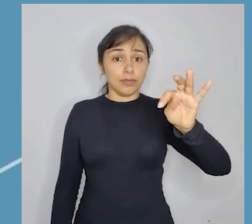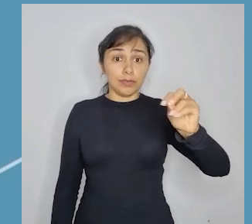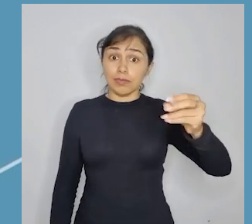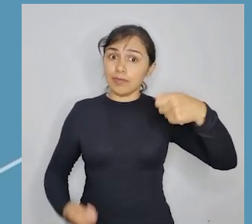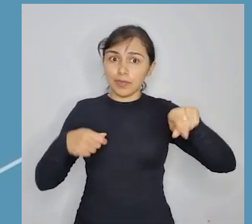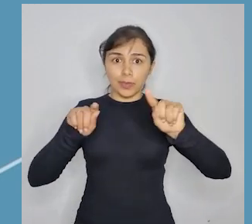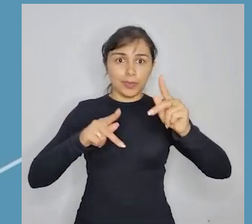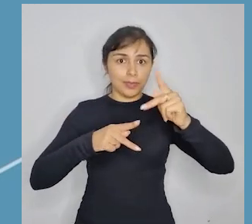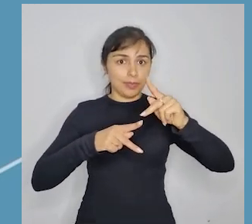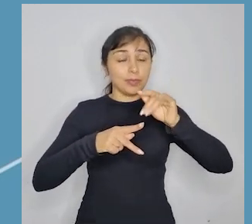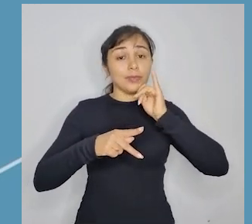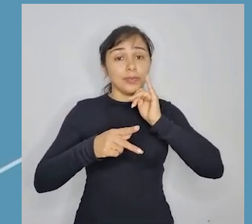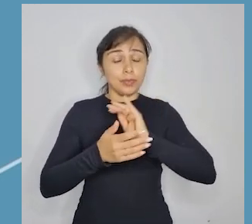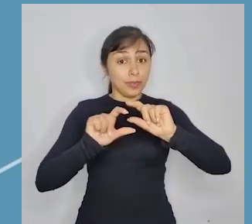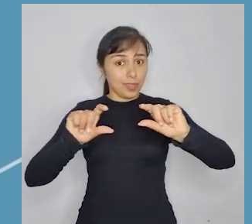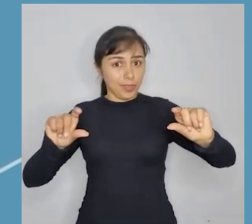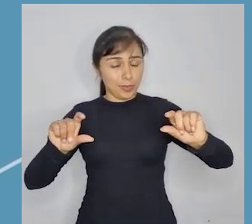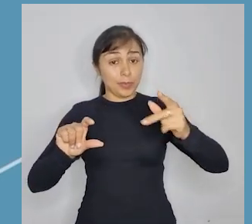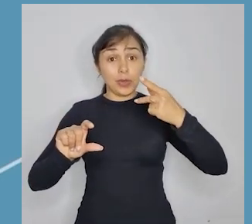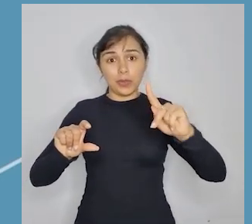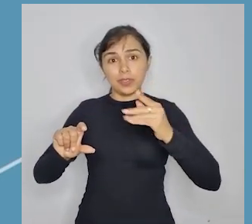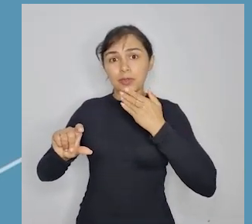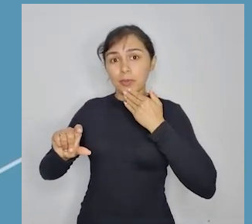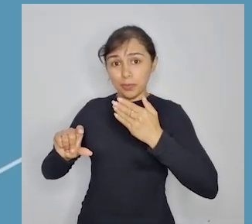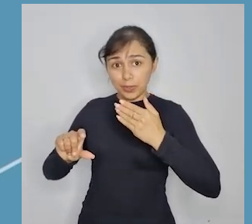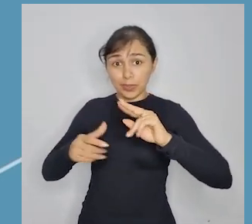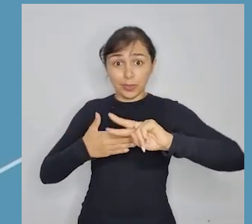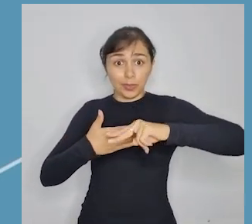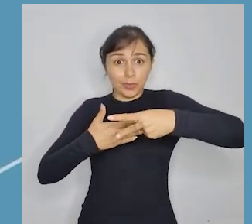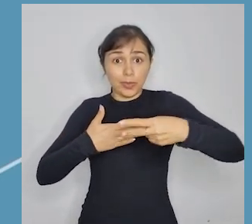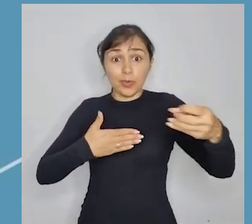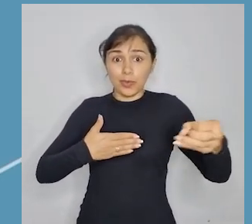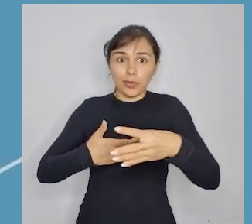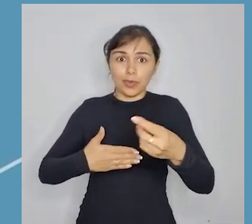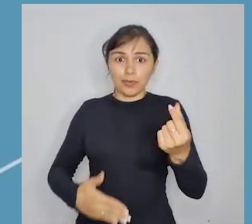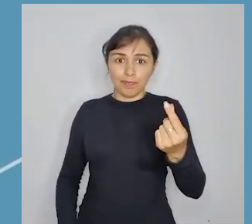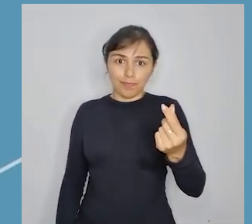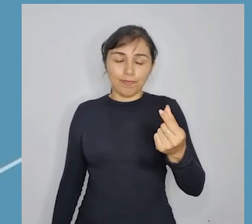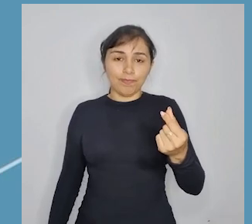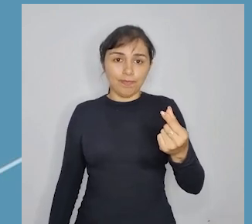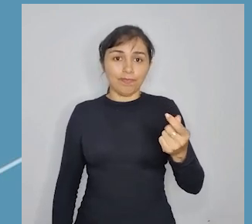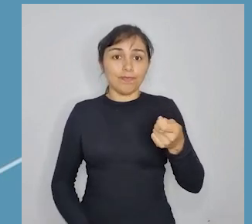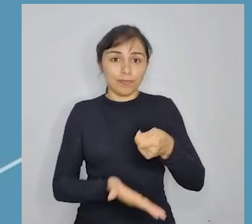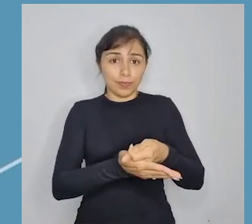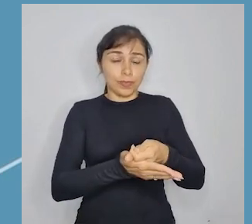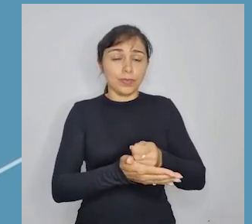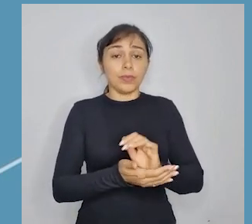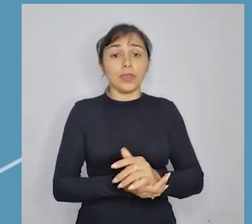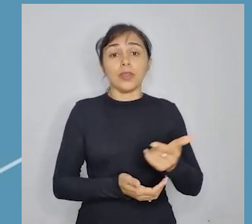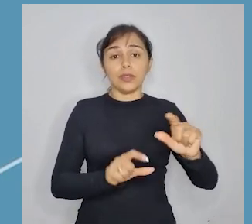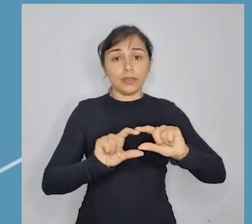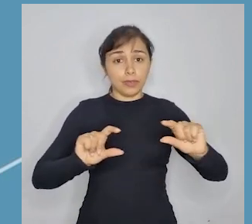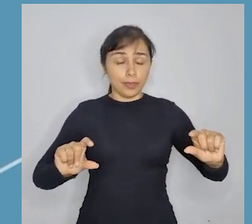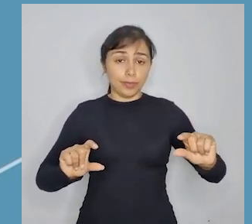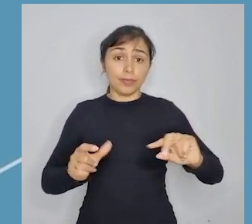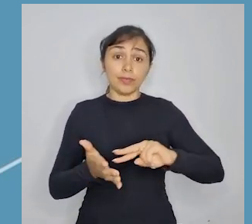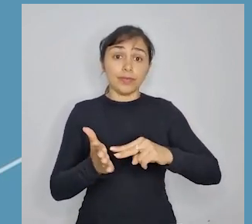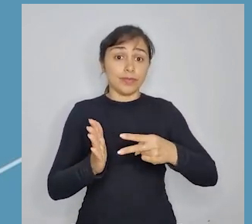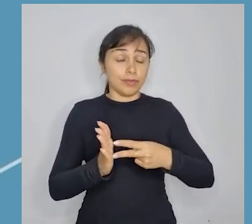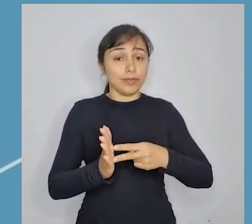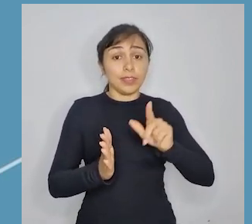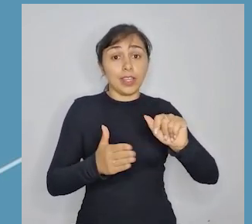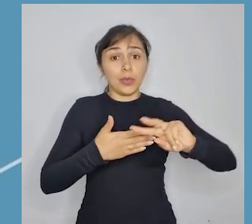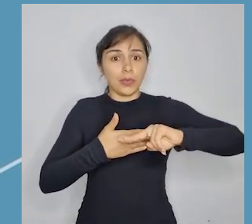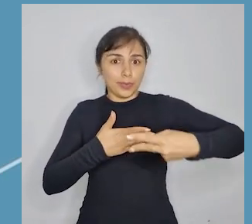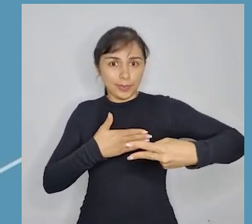seu pedido implicará um novo orçamento. O seu pedido acarretará um novo orçamento. Já